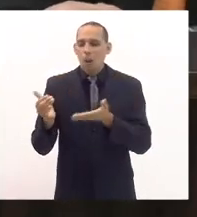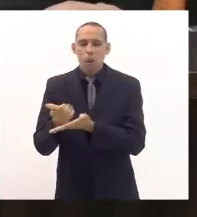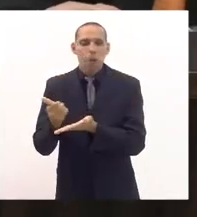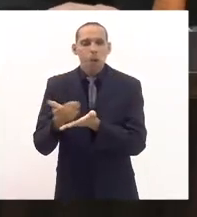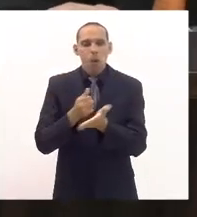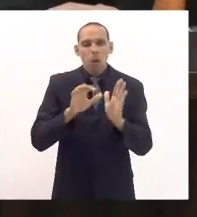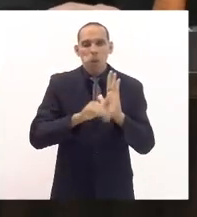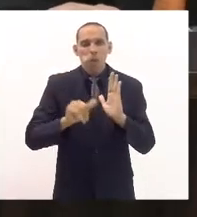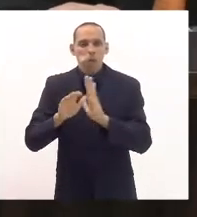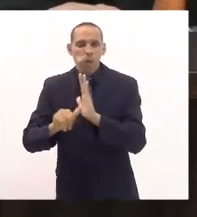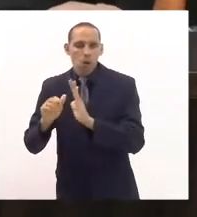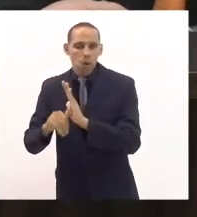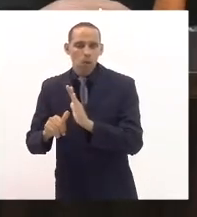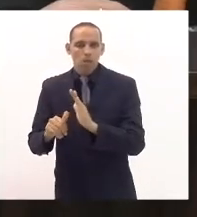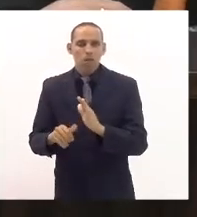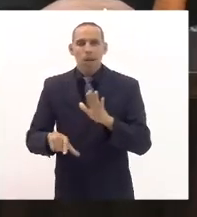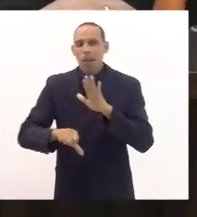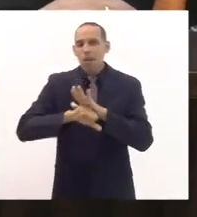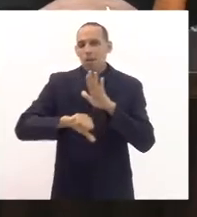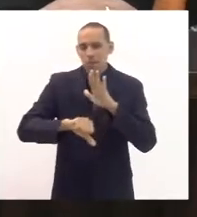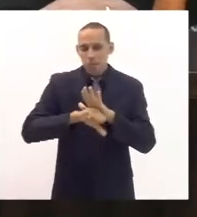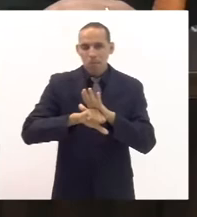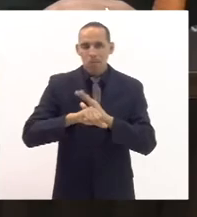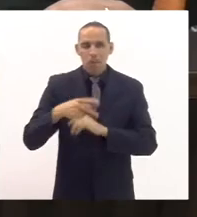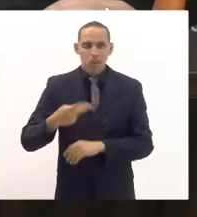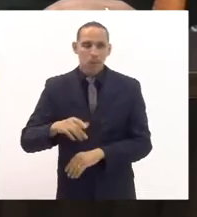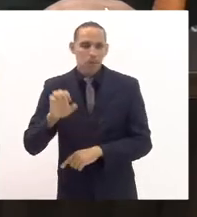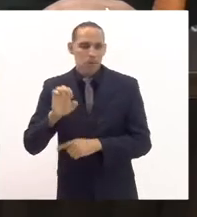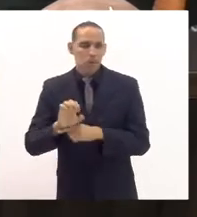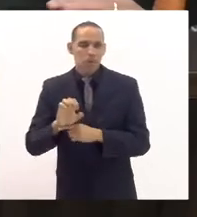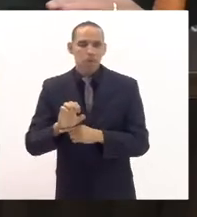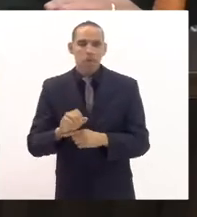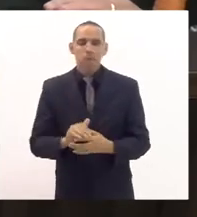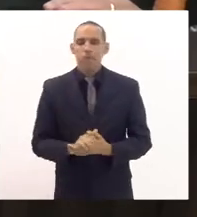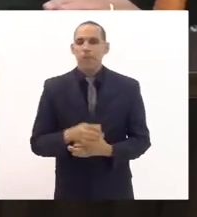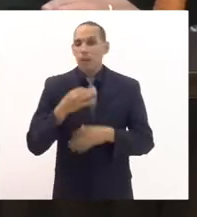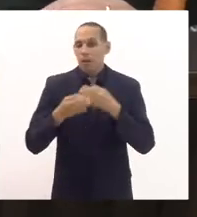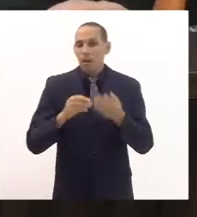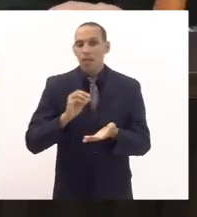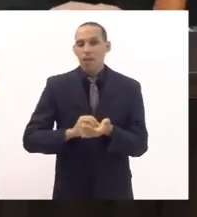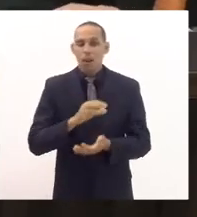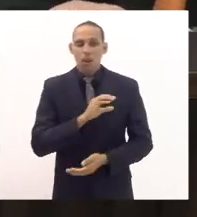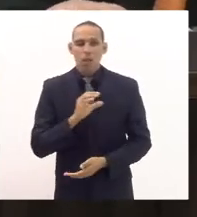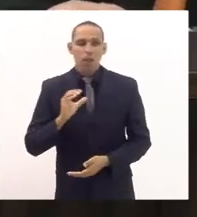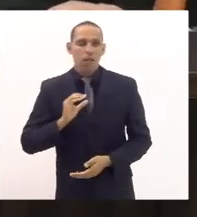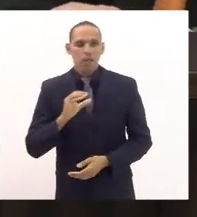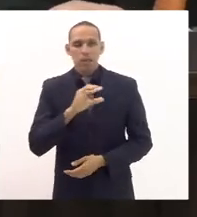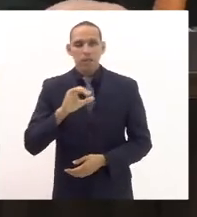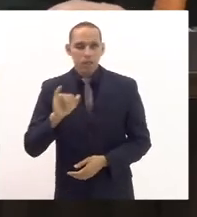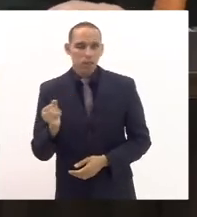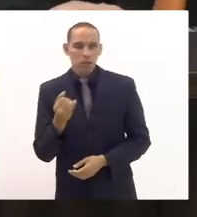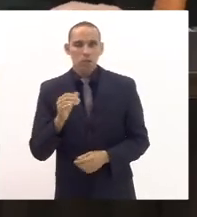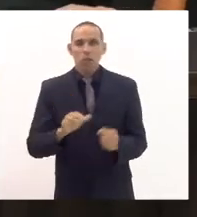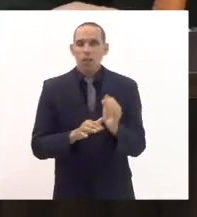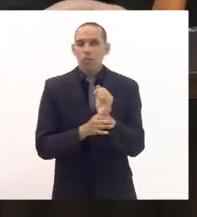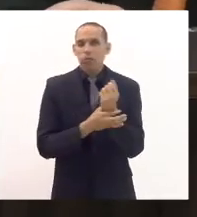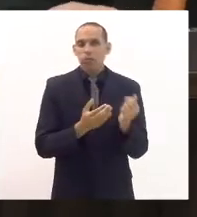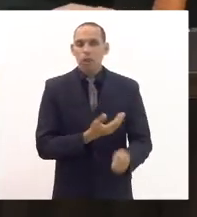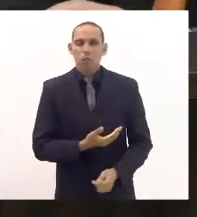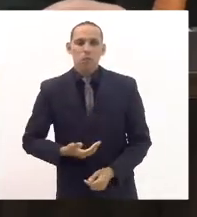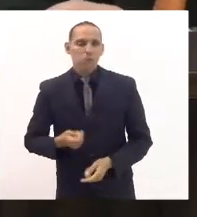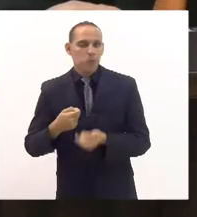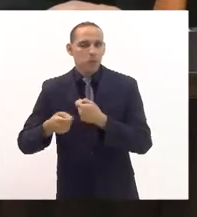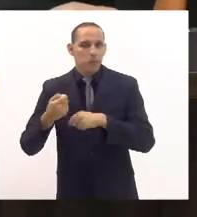de produtos obtida de forma ilícita no âmbito do Estado do Rio de Janeiro de pareceres das comissões coleção Justiça Segurança Pública economia